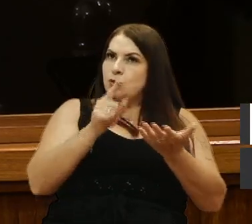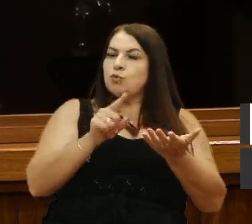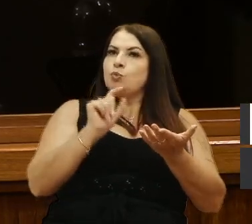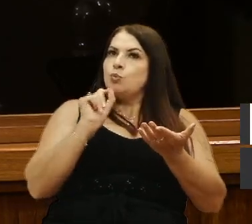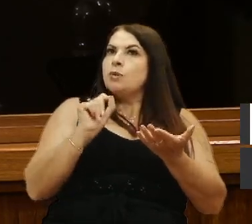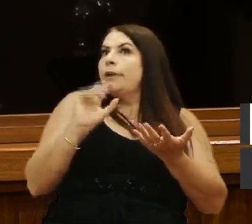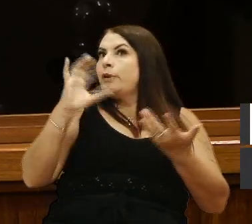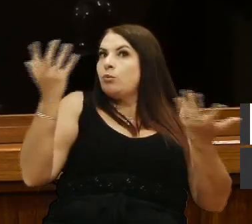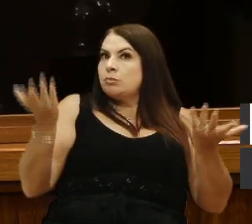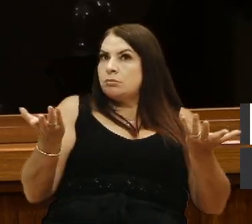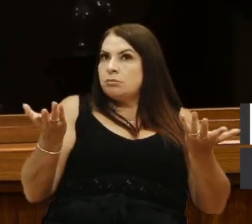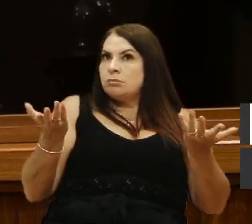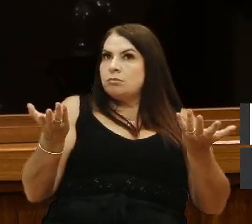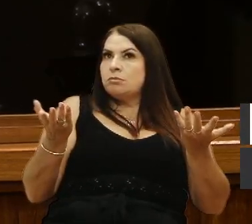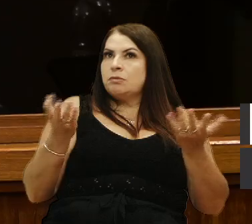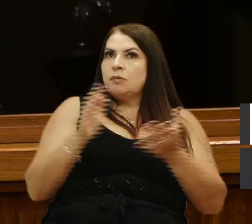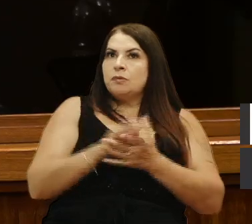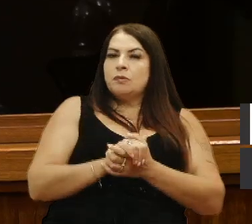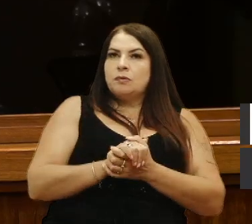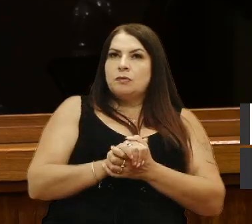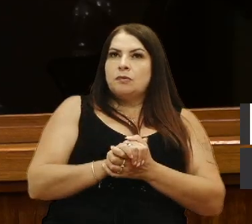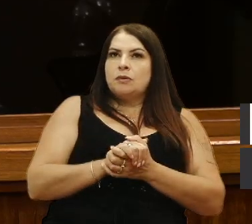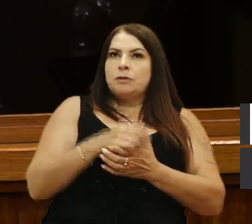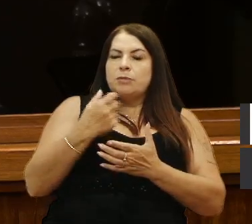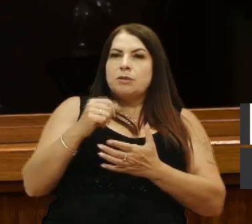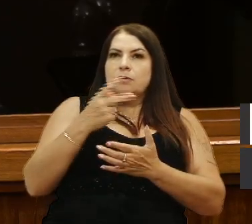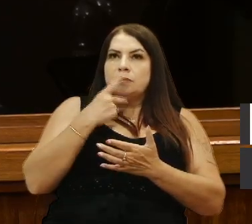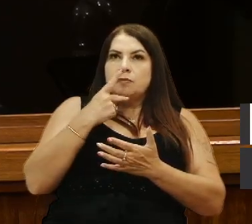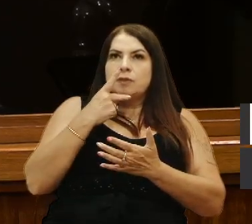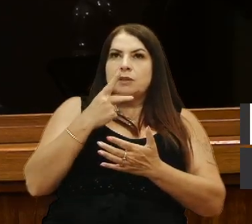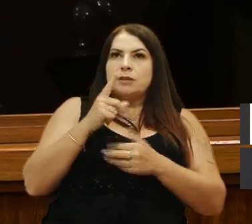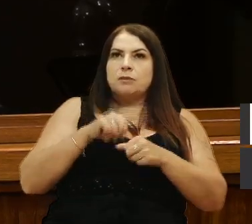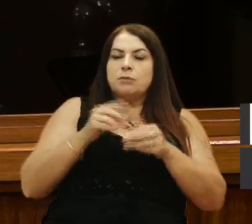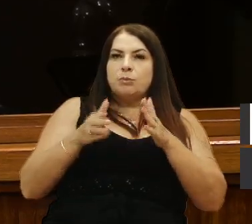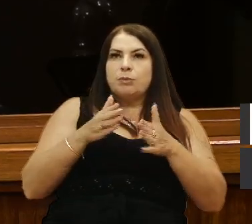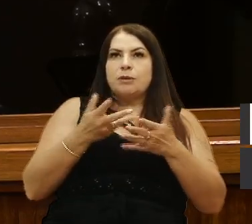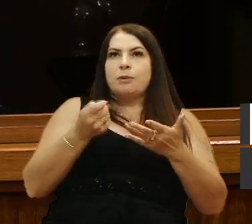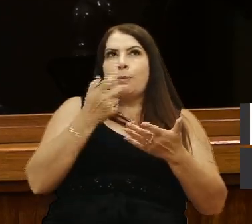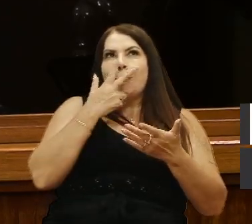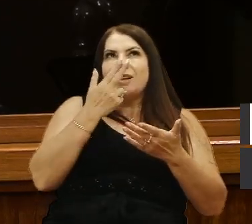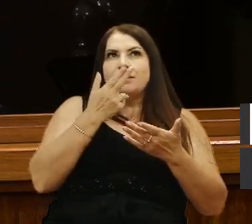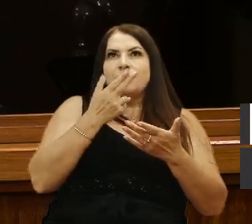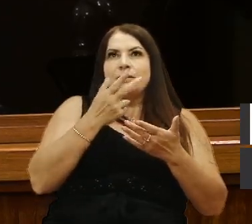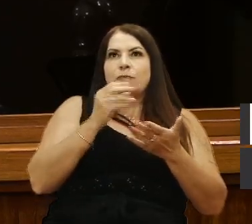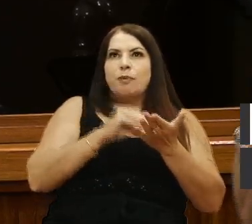que está acontecendo com esse, que eu preciso falar nesse momento, que está parecendo